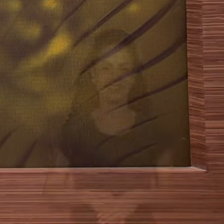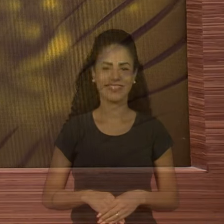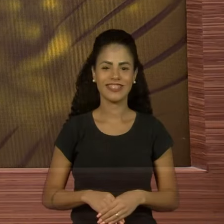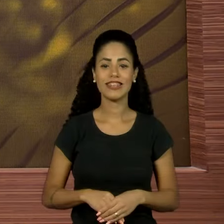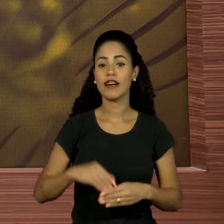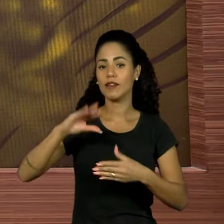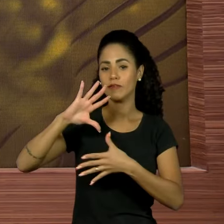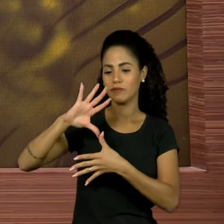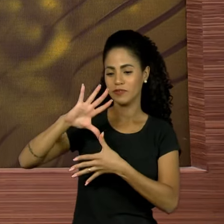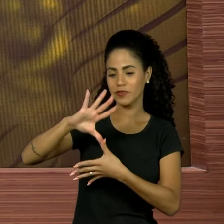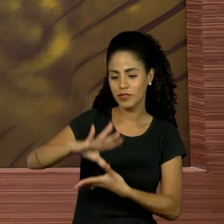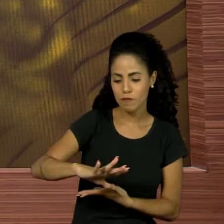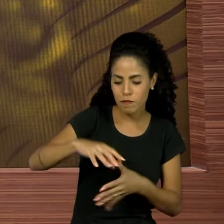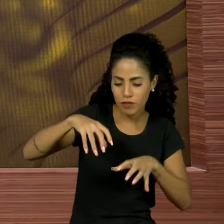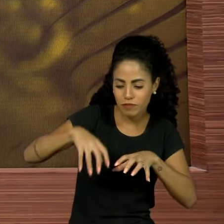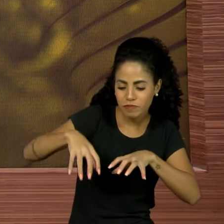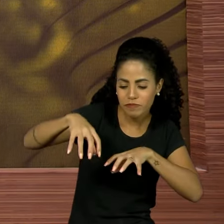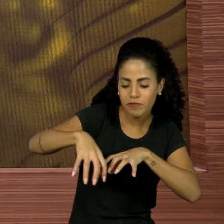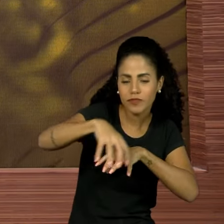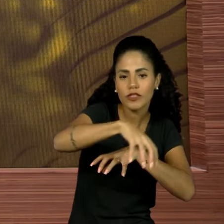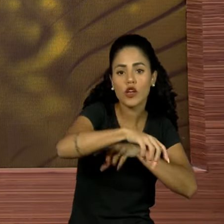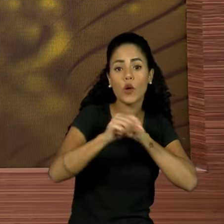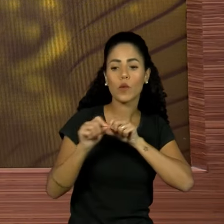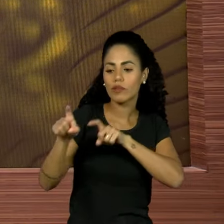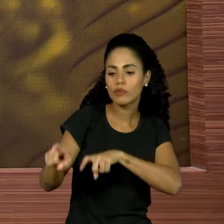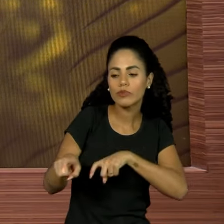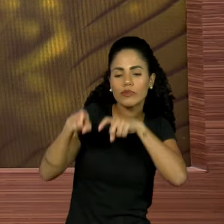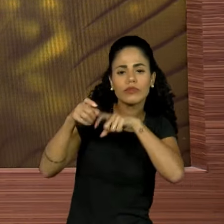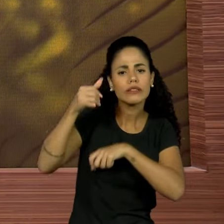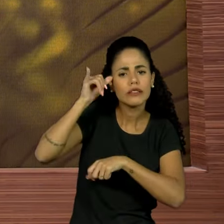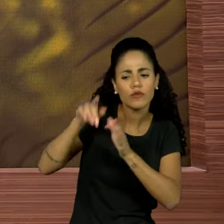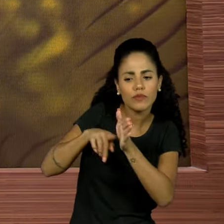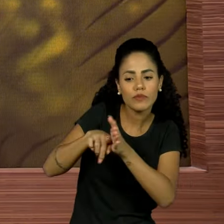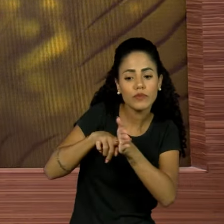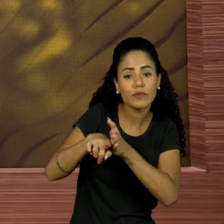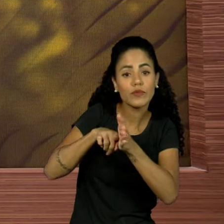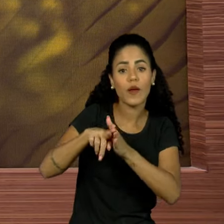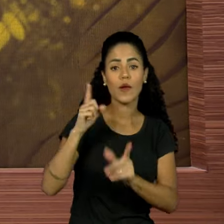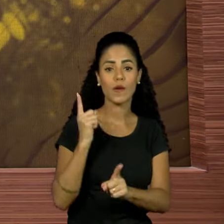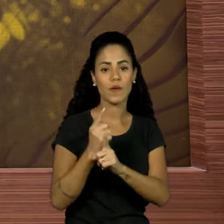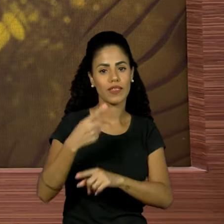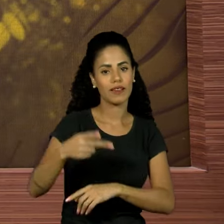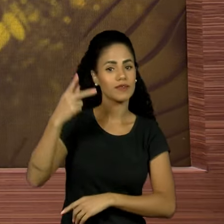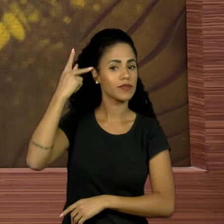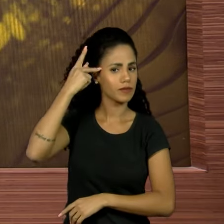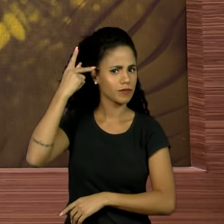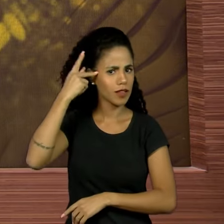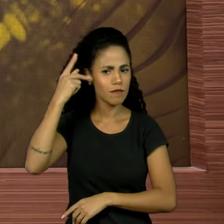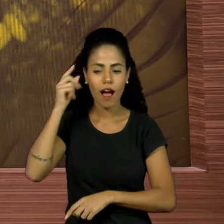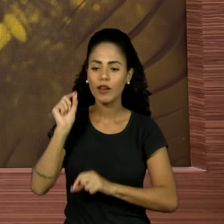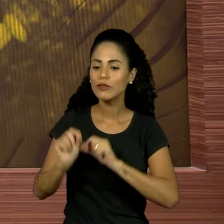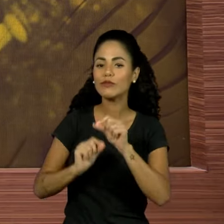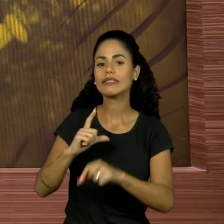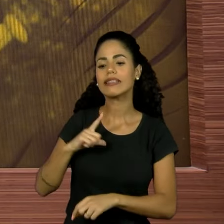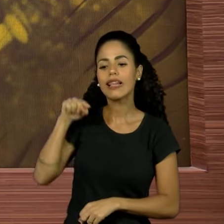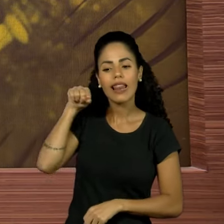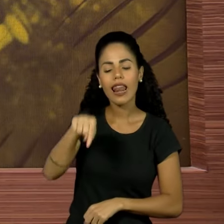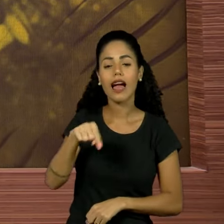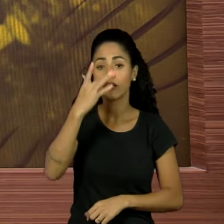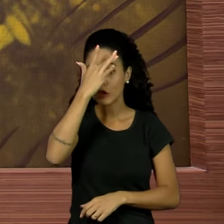Um mapa interativo inédito reúne os sítios arqueológicos encontrados em São Paulo. Ao navegar por ele, o usuário